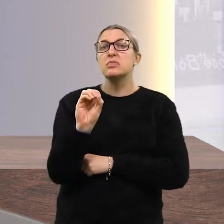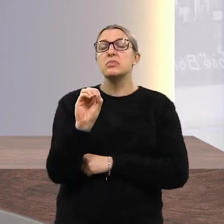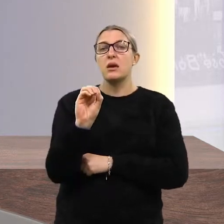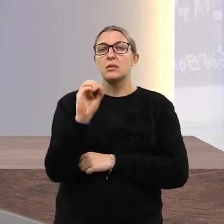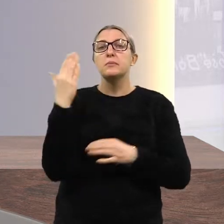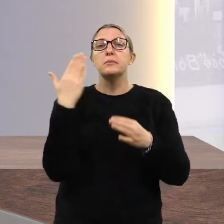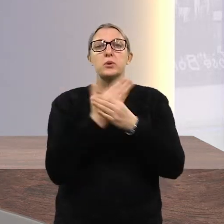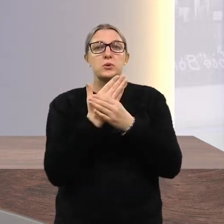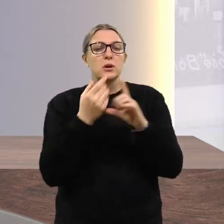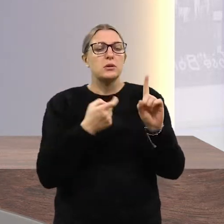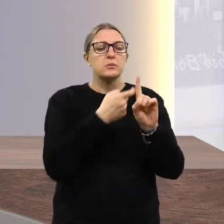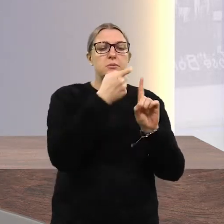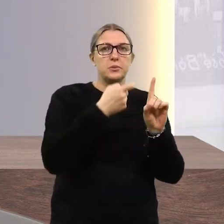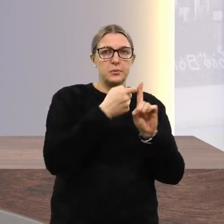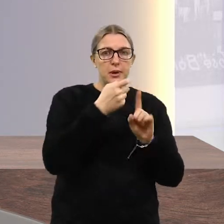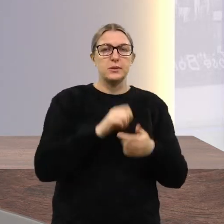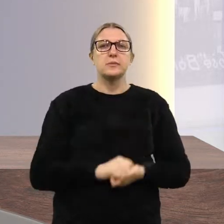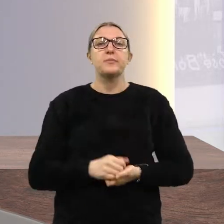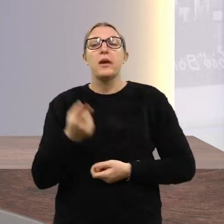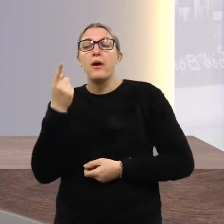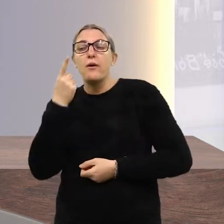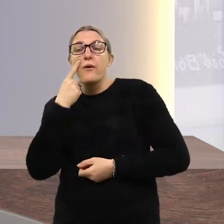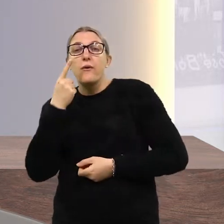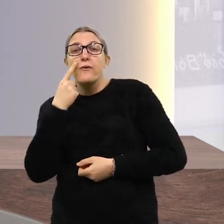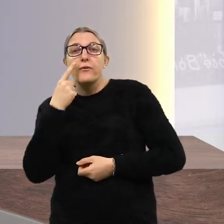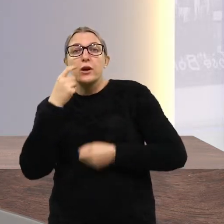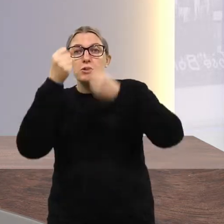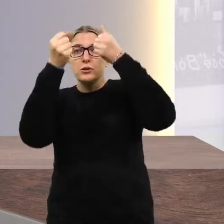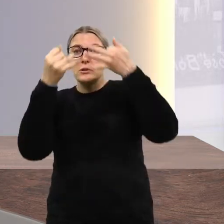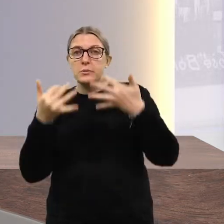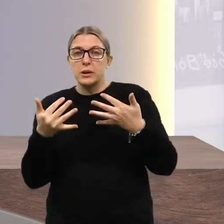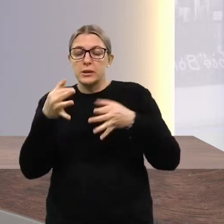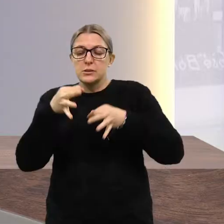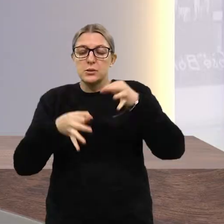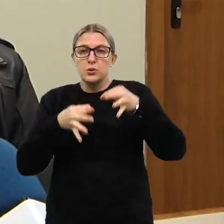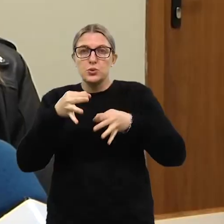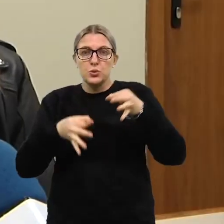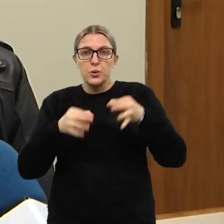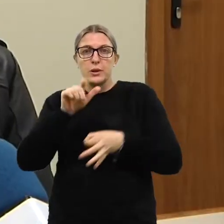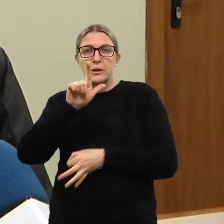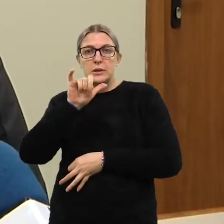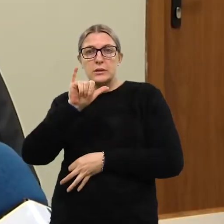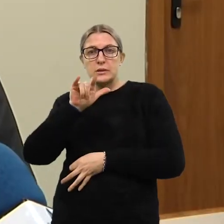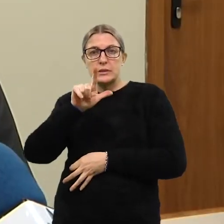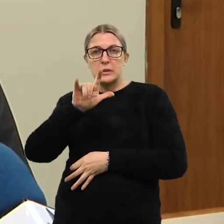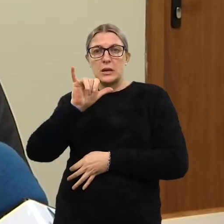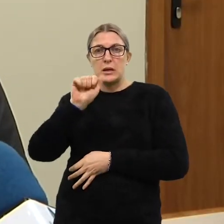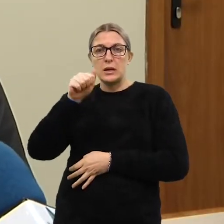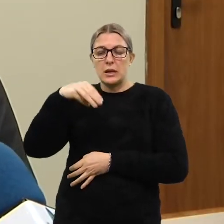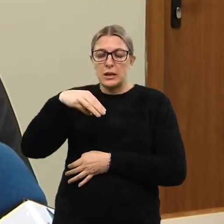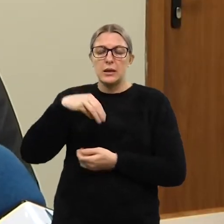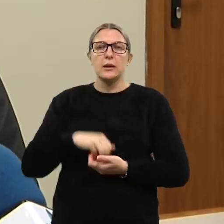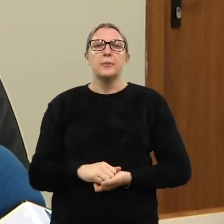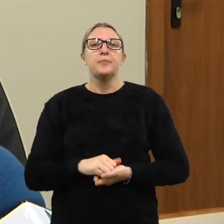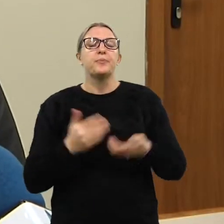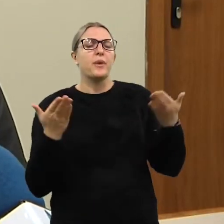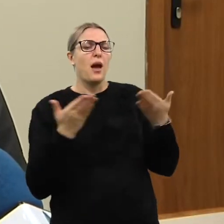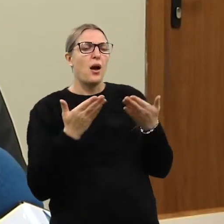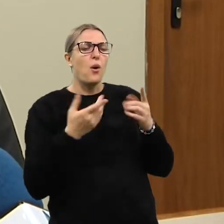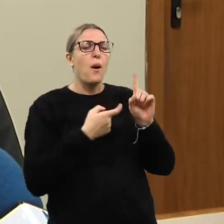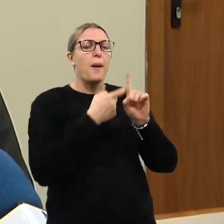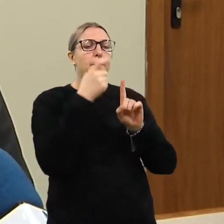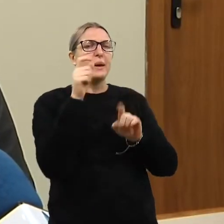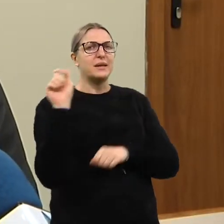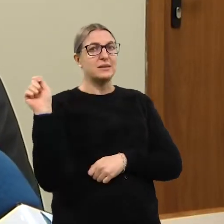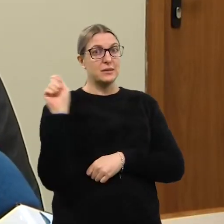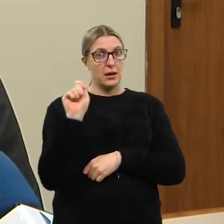registrados todos os meses. Acompanhe o que diz a juíza Lilian Fransman. Agora no mês de agosto, né, a gente chama até do